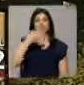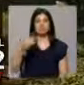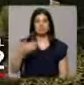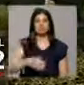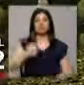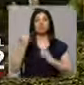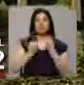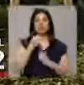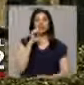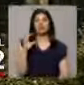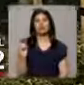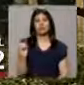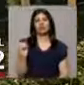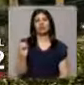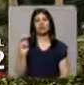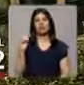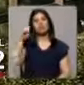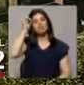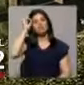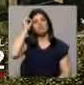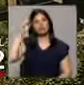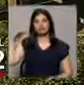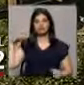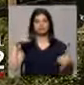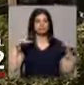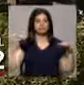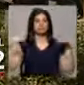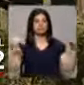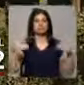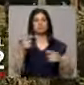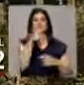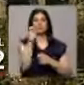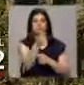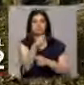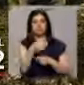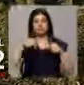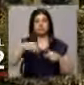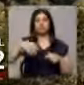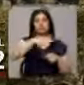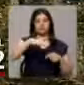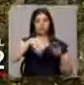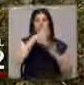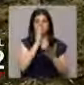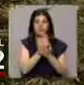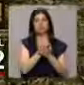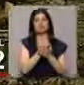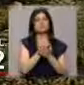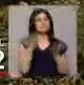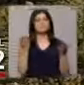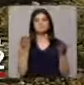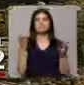viaturas neste momento decorrem já portanto toda esta zona no concelho de Cascais e ardeu todo este Vale